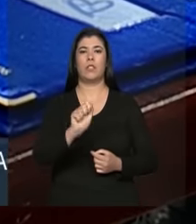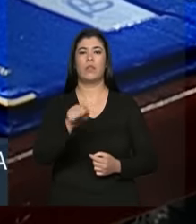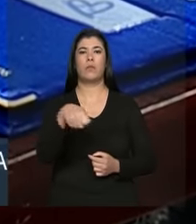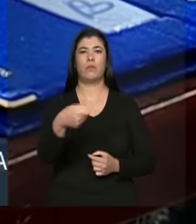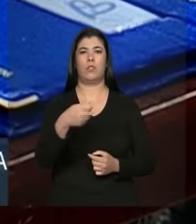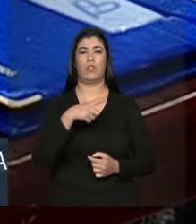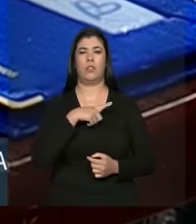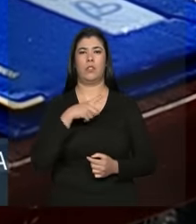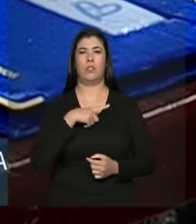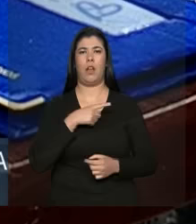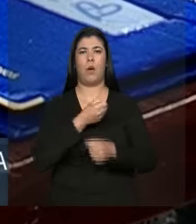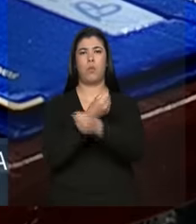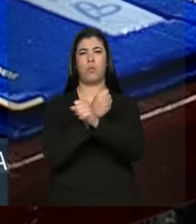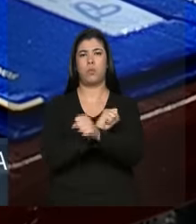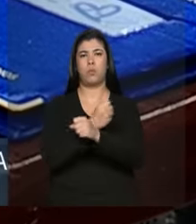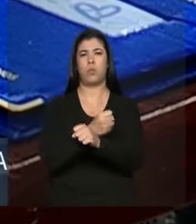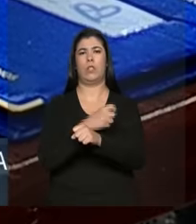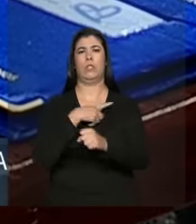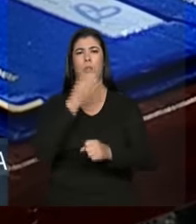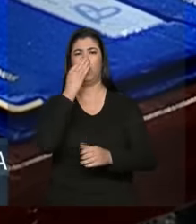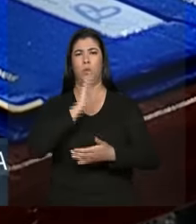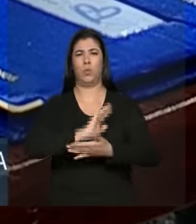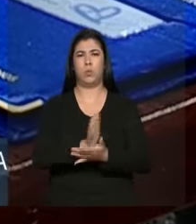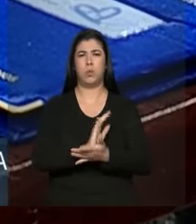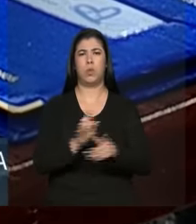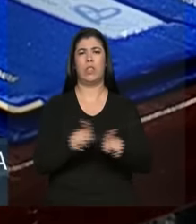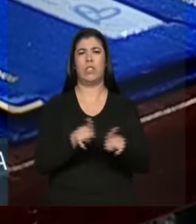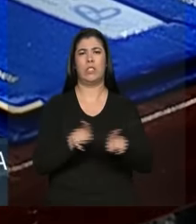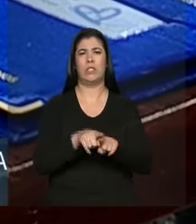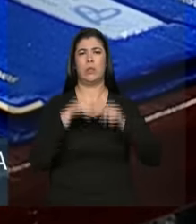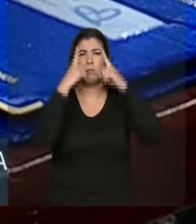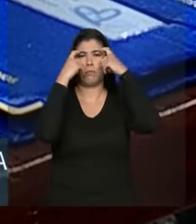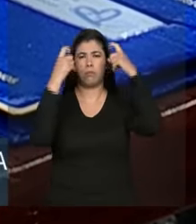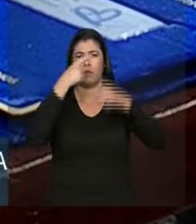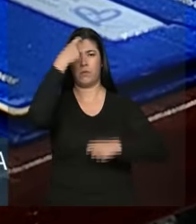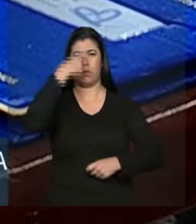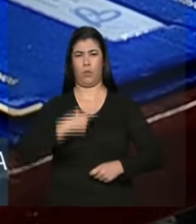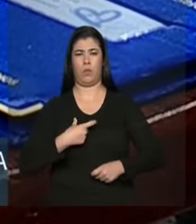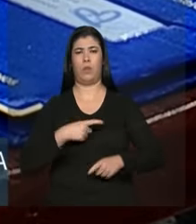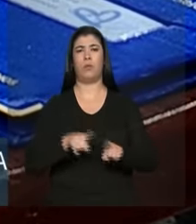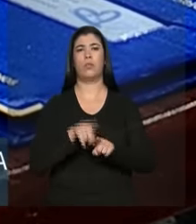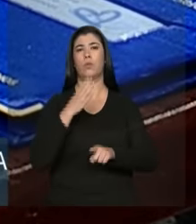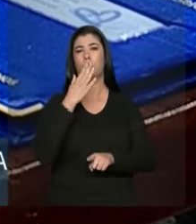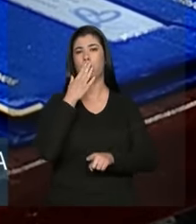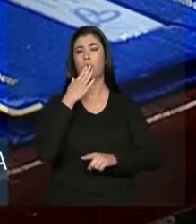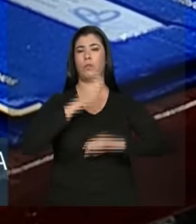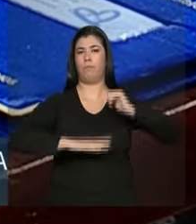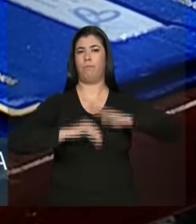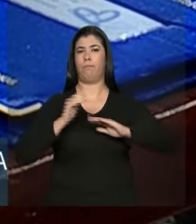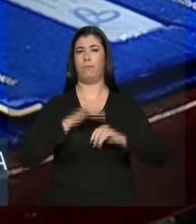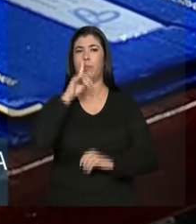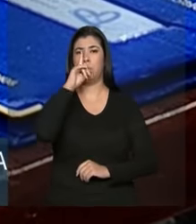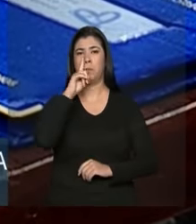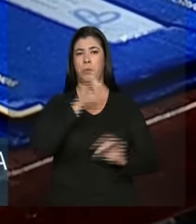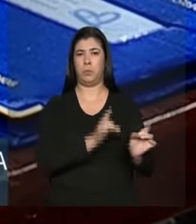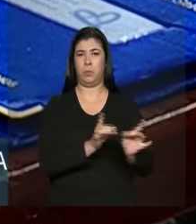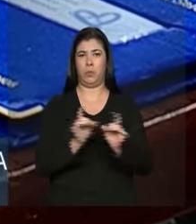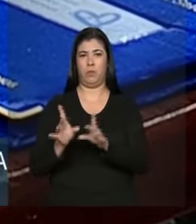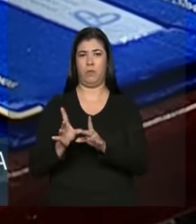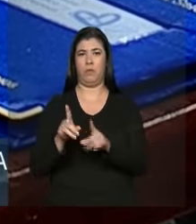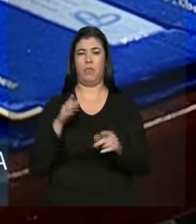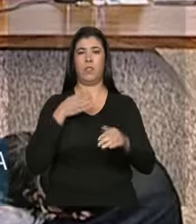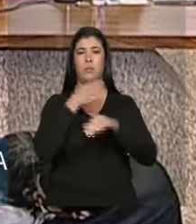da escravidão da opressão e da vulnerabilidade do ser humano a esse tipo de crime atingem e